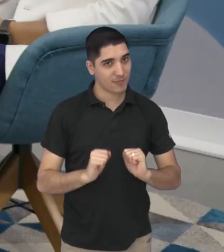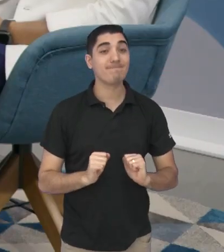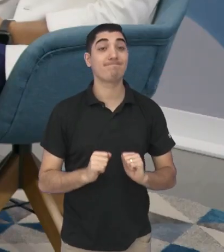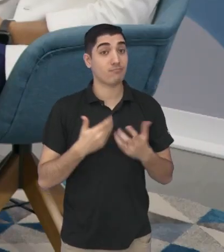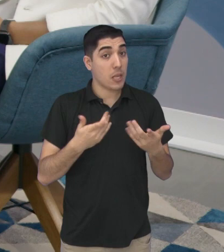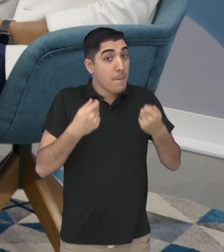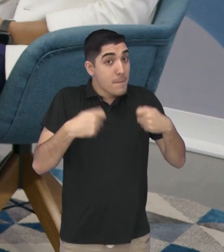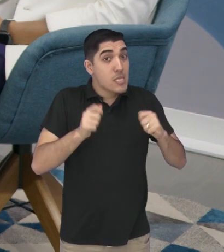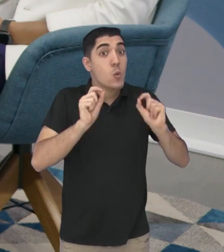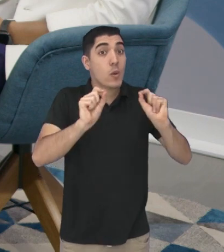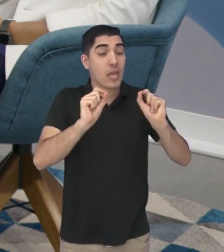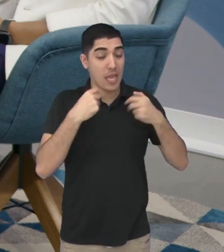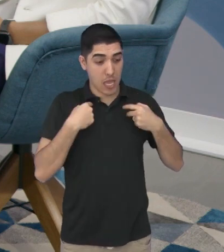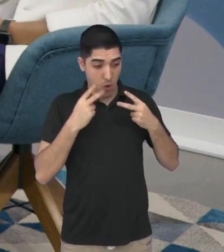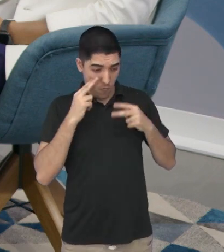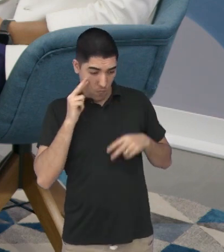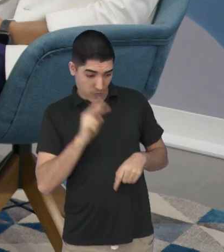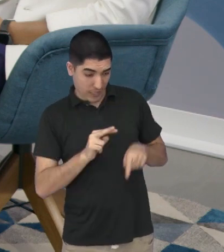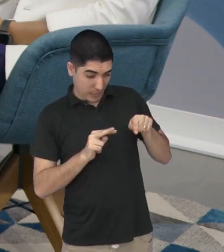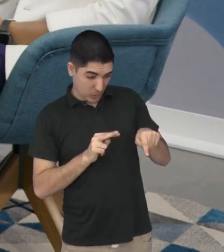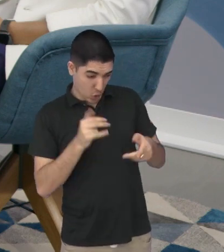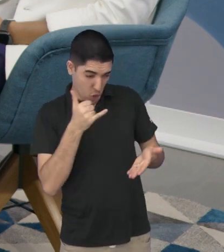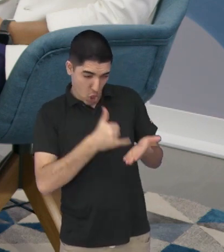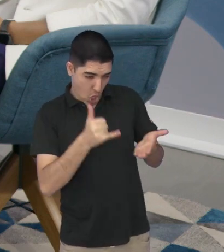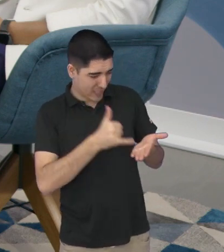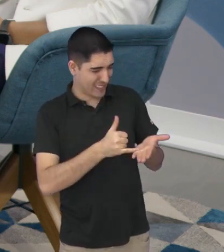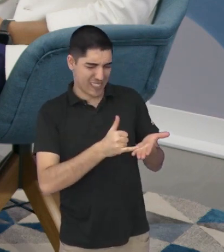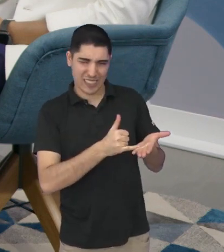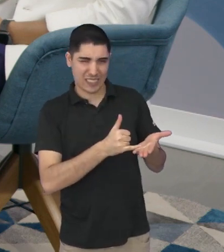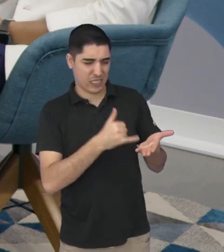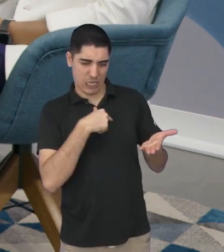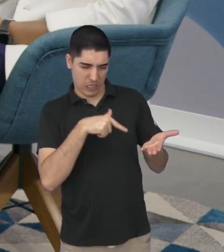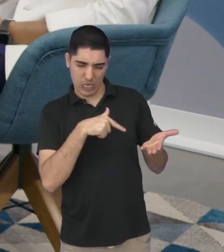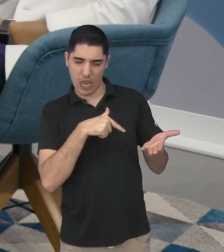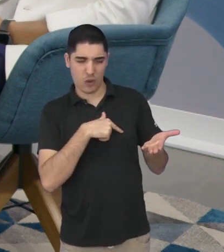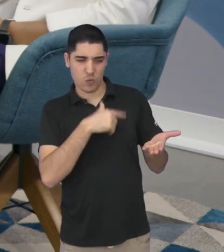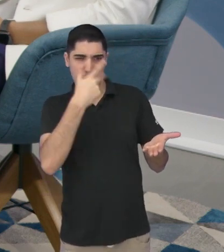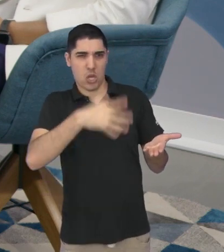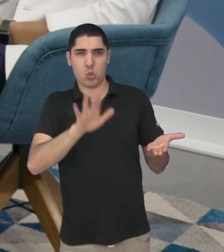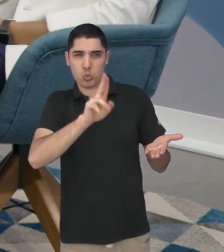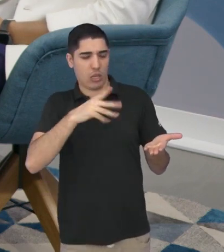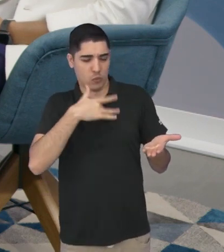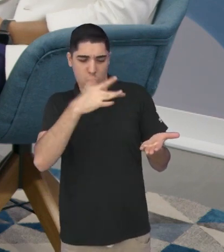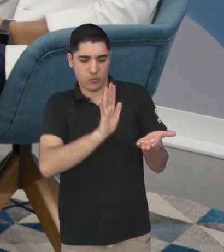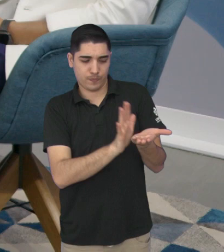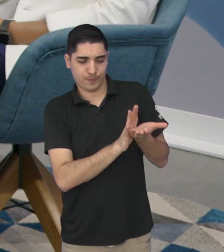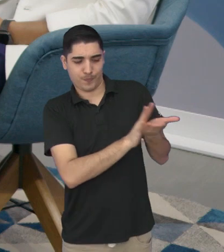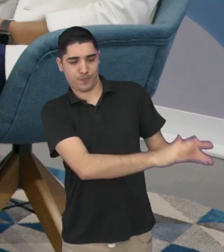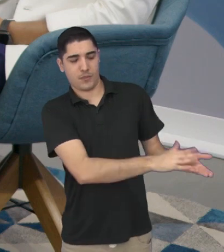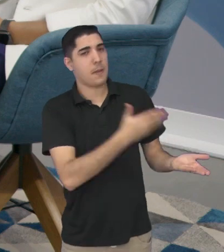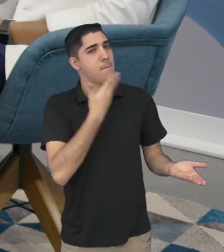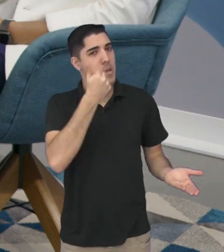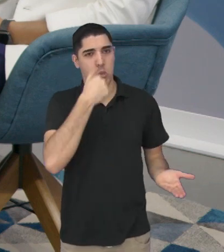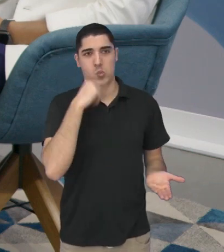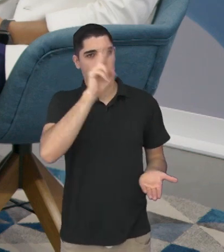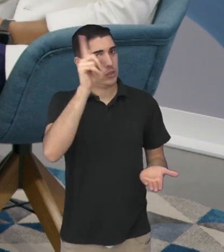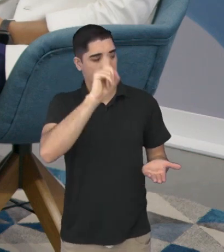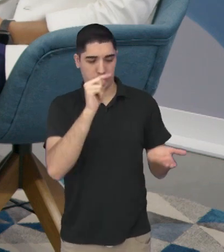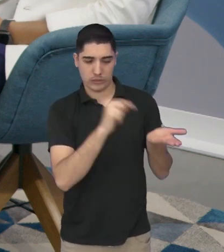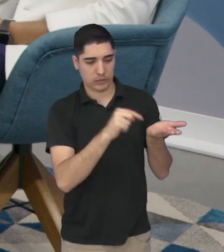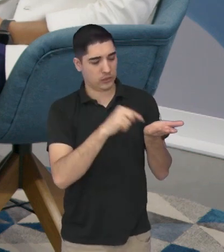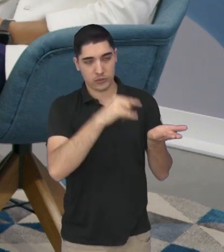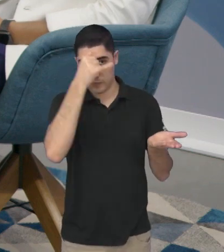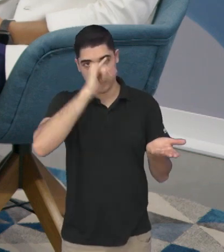conseguir olhar para a substância e dizer, olha, eu não vou usar, né? Eu sei que é melhor eu não usar.